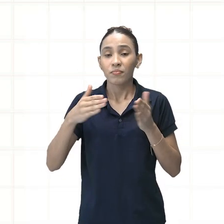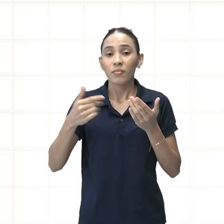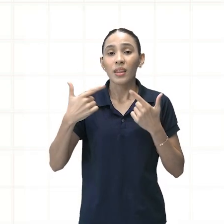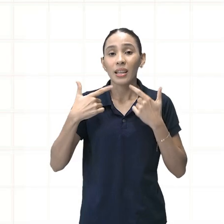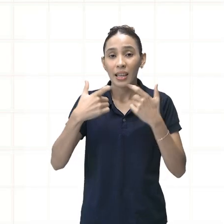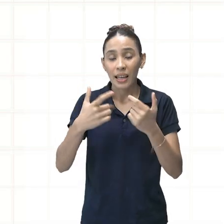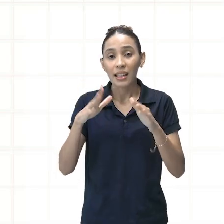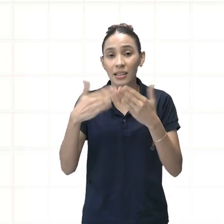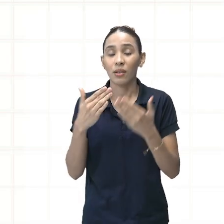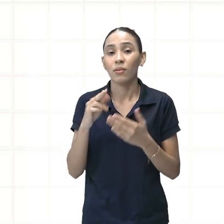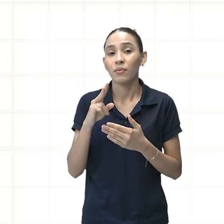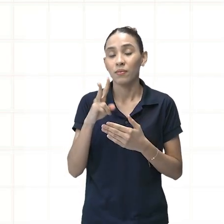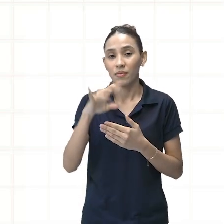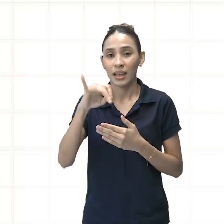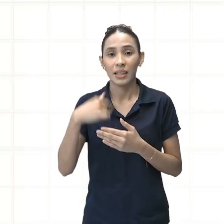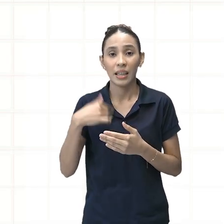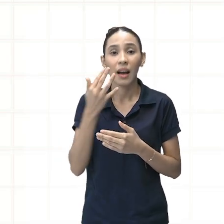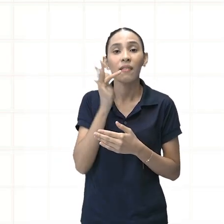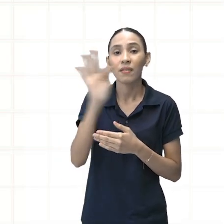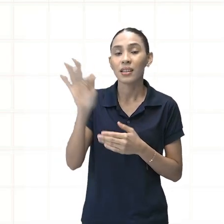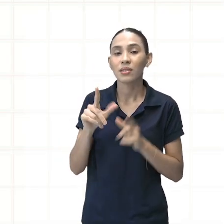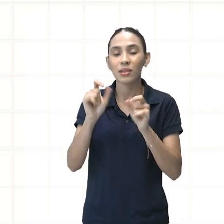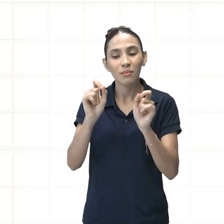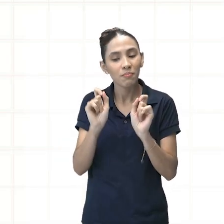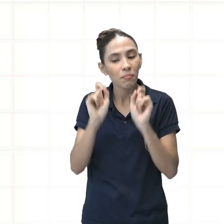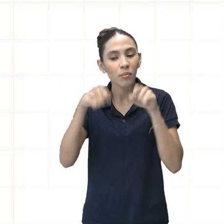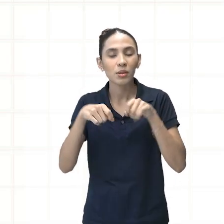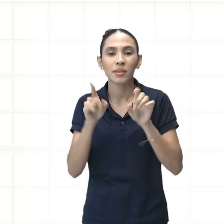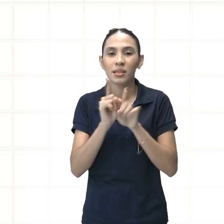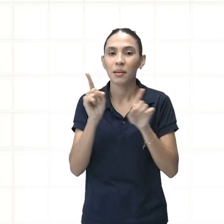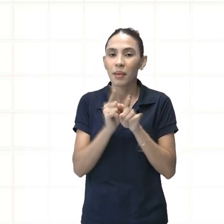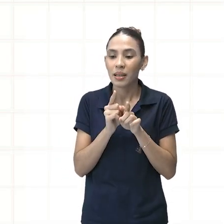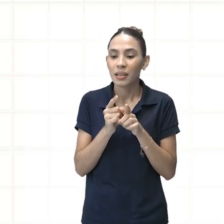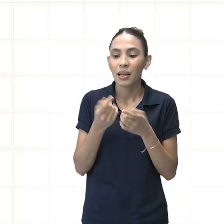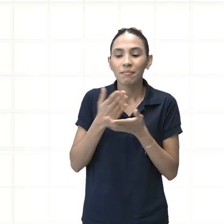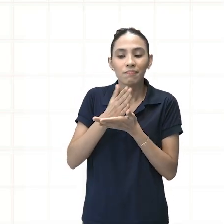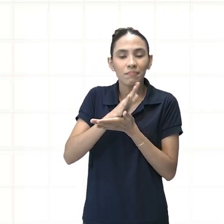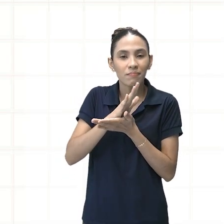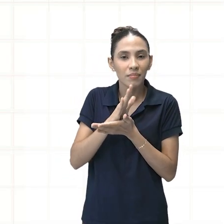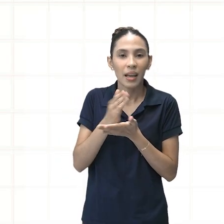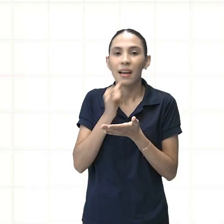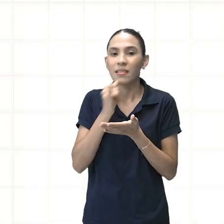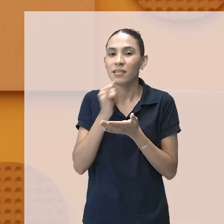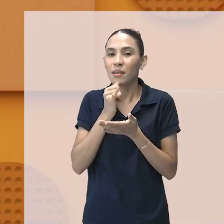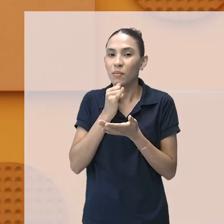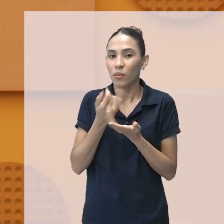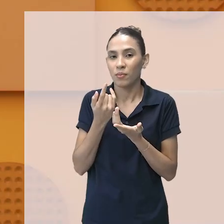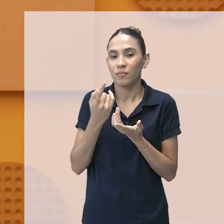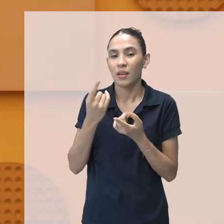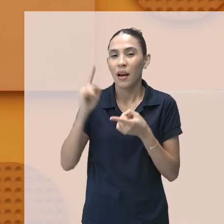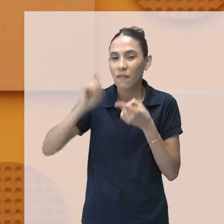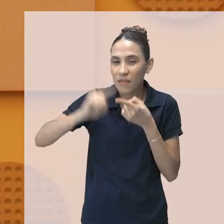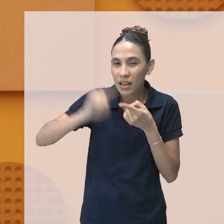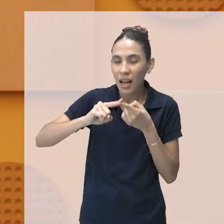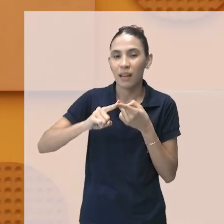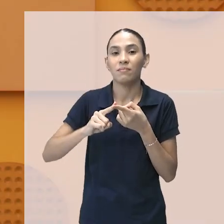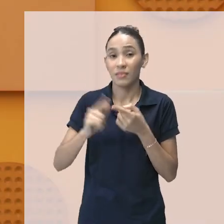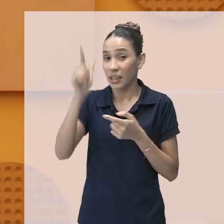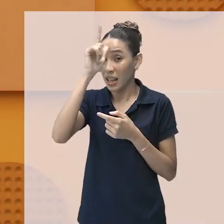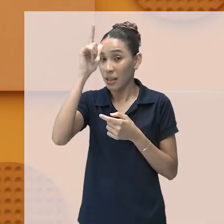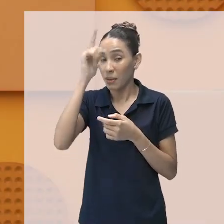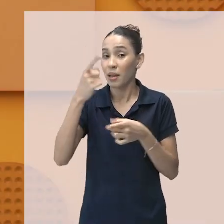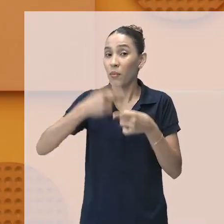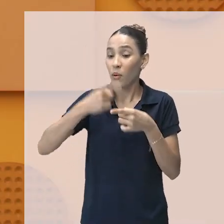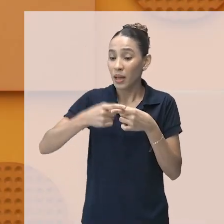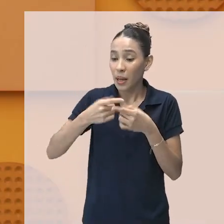a França vai ver nesse contexto, né, uma possibilidade de se vingar da Alemanha, visto que eles perderam uma